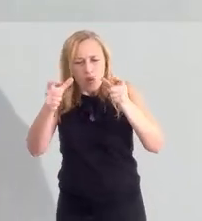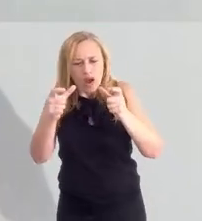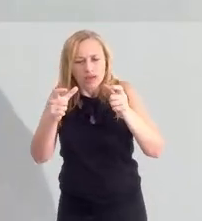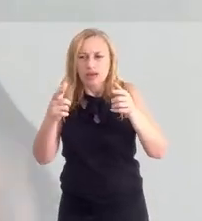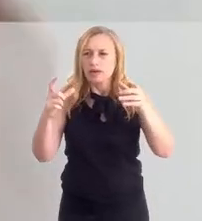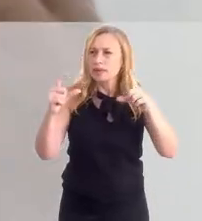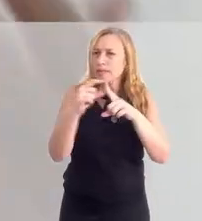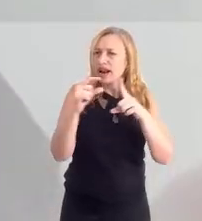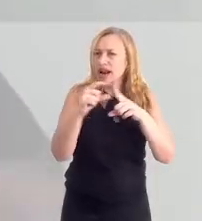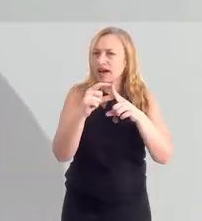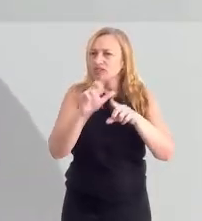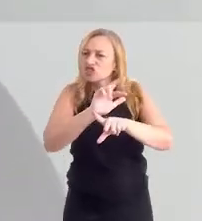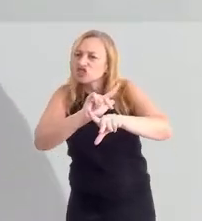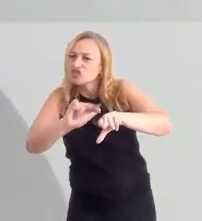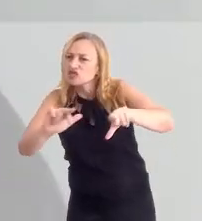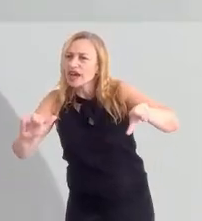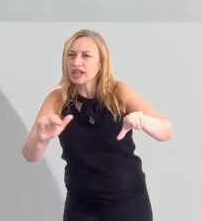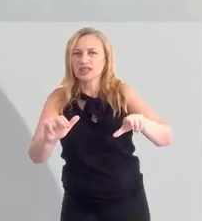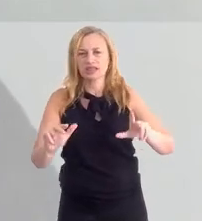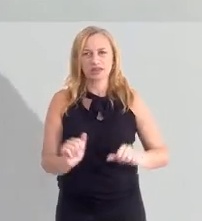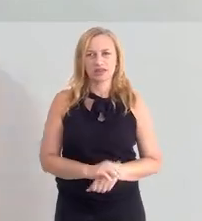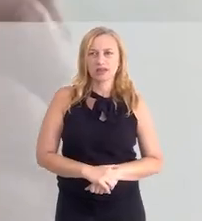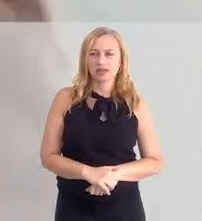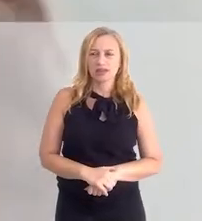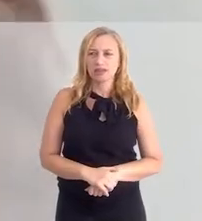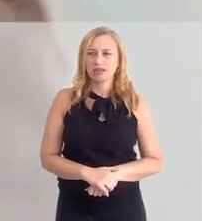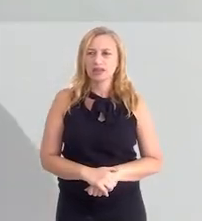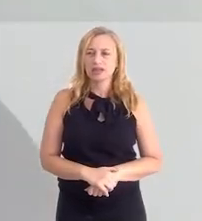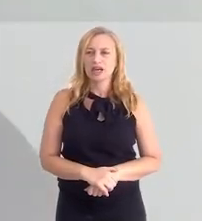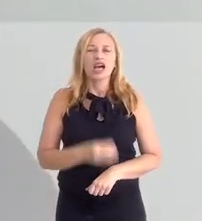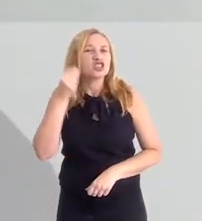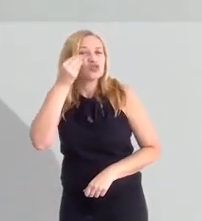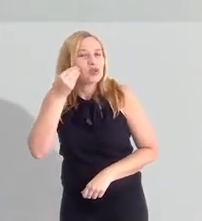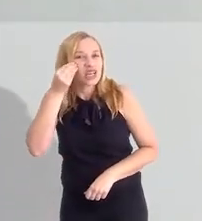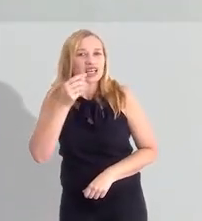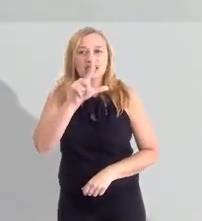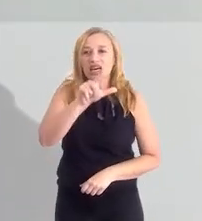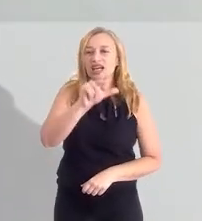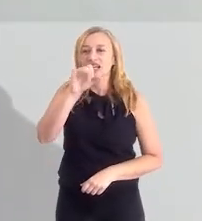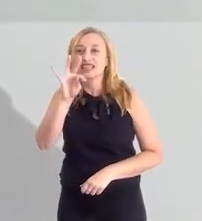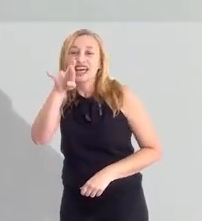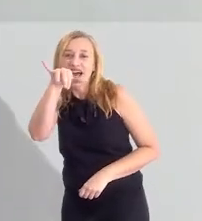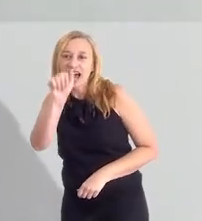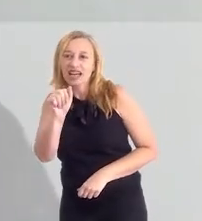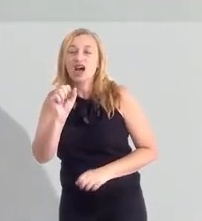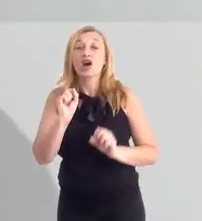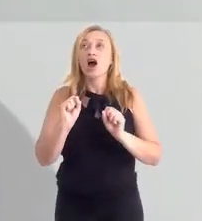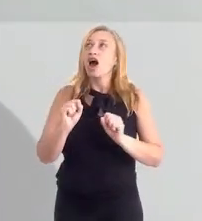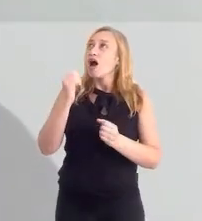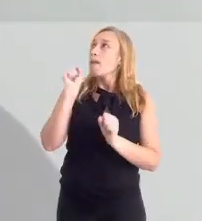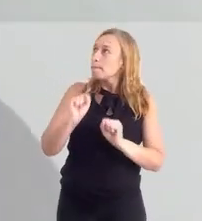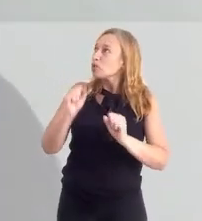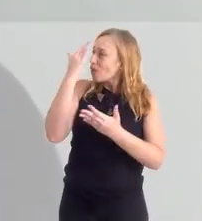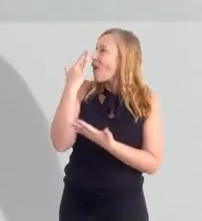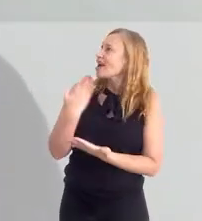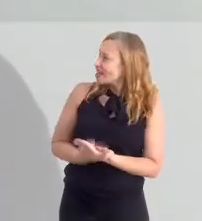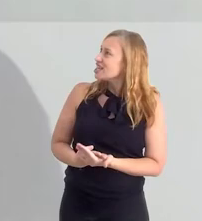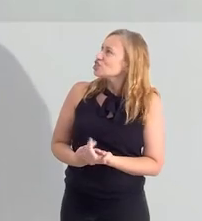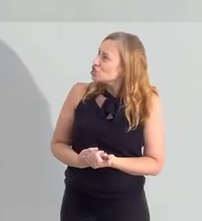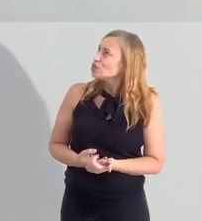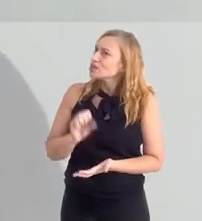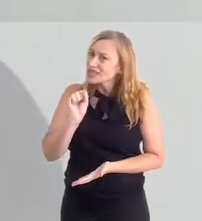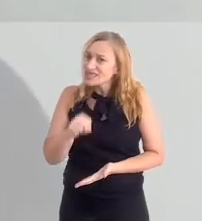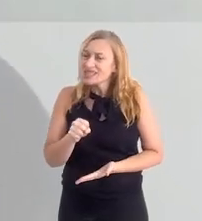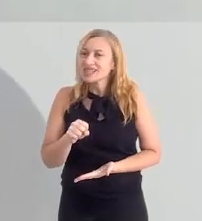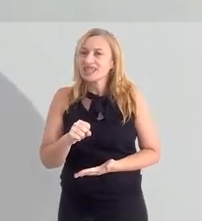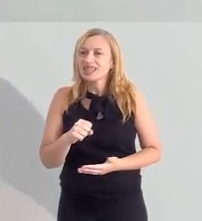formas diversas, ele nos constitui. Então, a experiência literária, ela pode ser, eu creio que ela pode ser